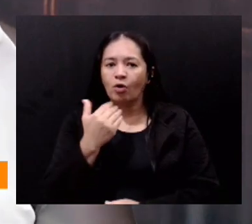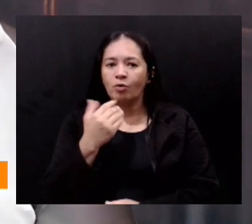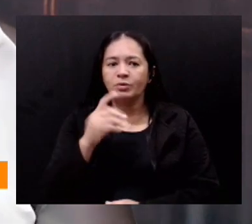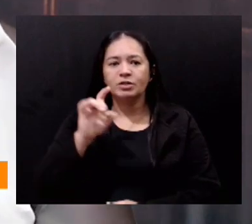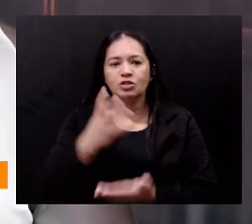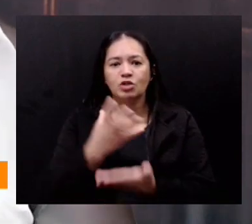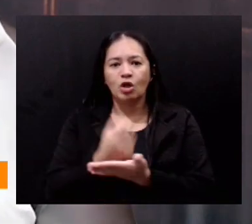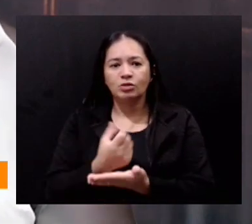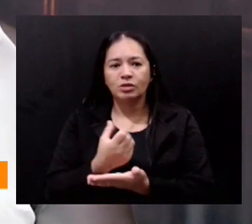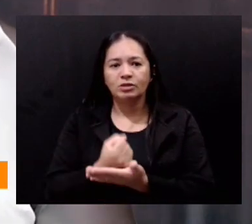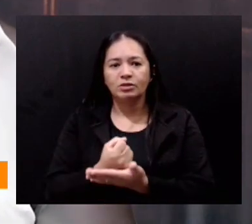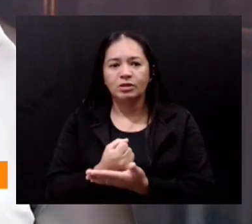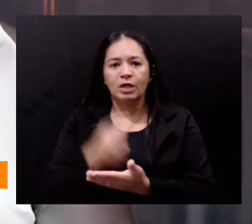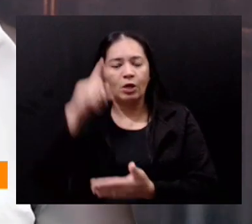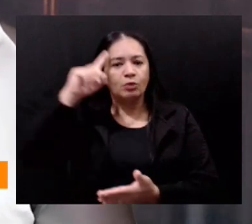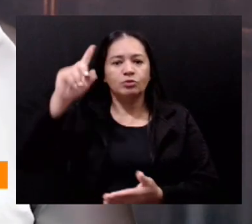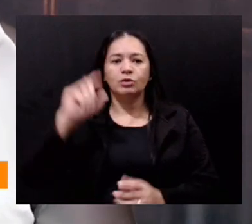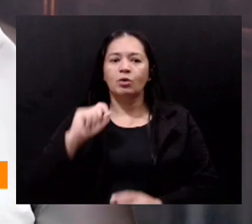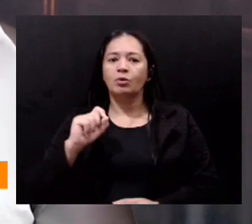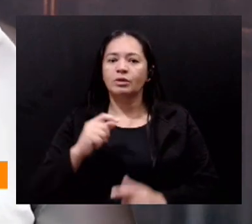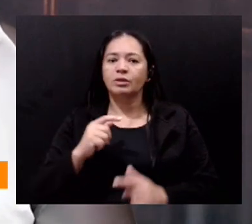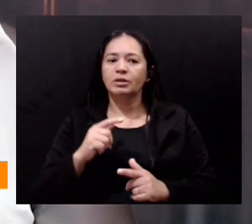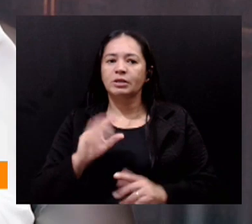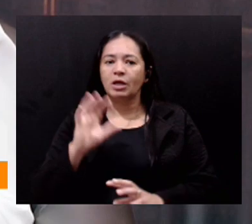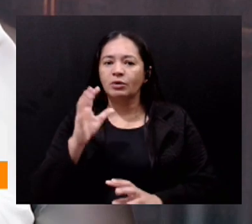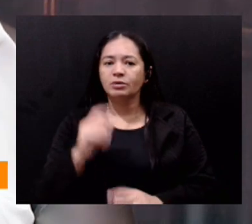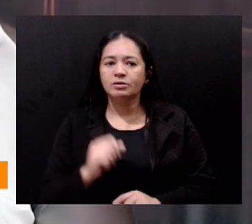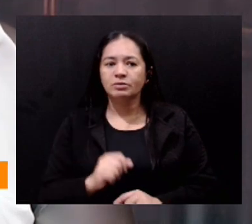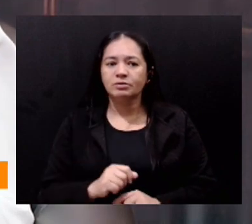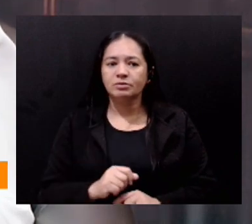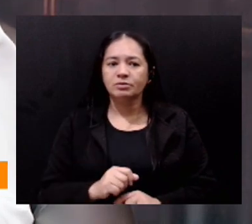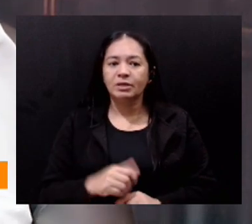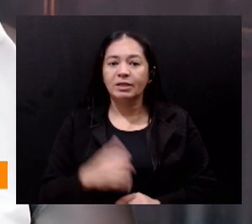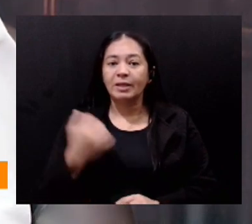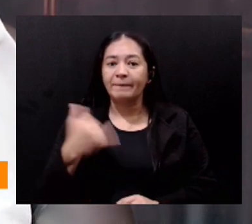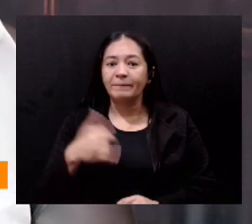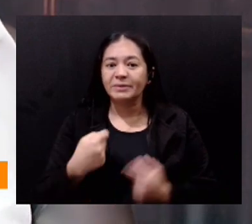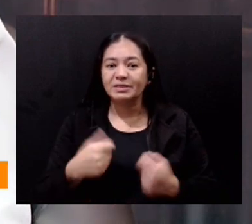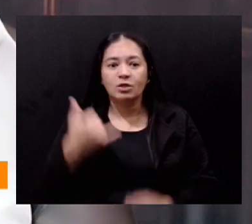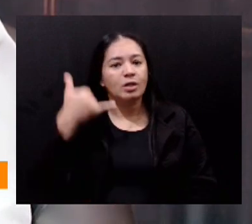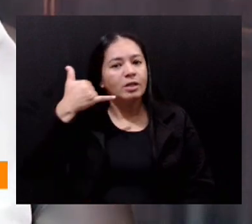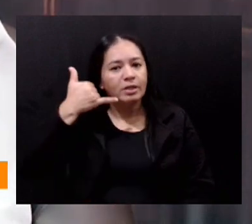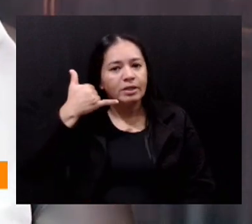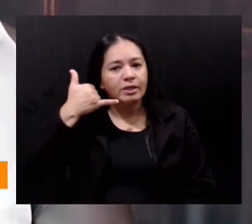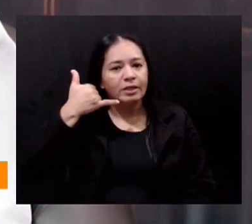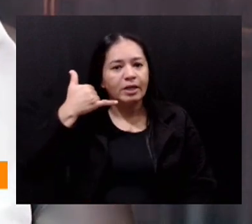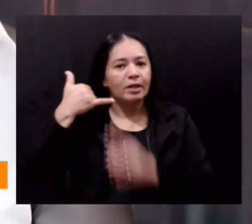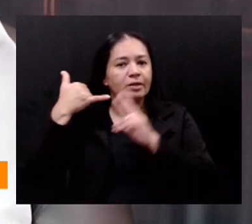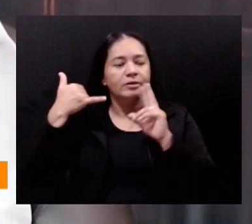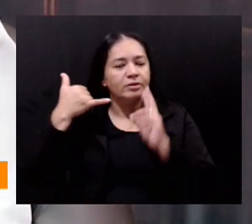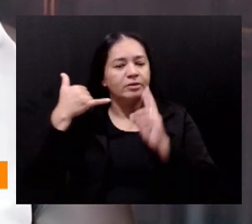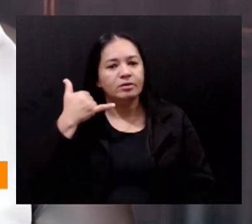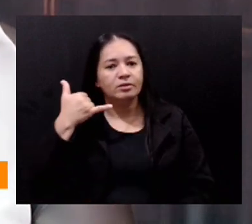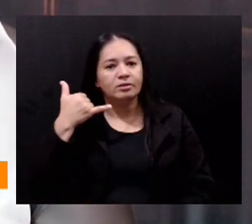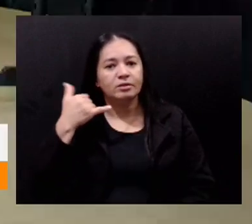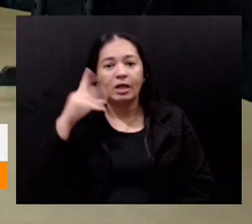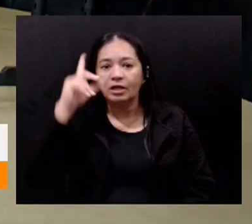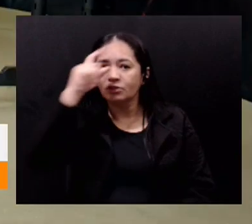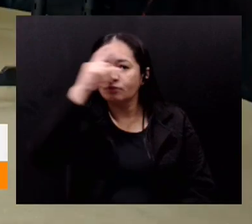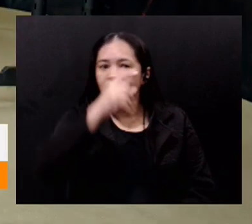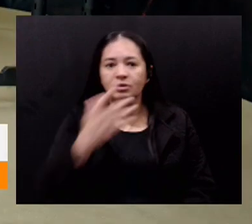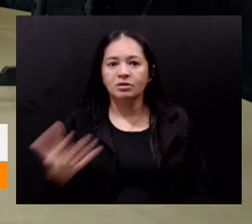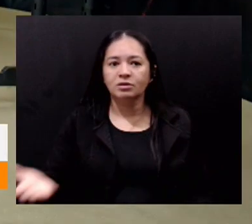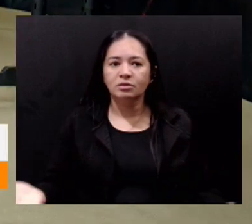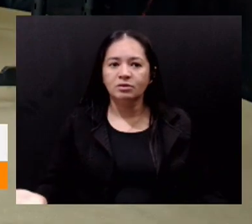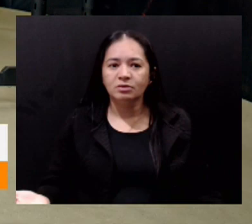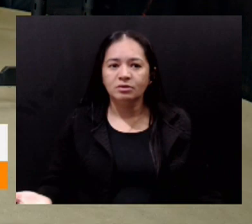deu algum problema, ela não conseguiu, ela precisou ligar para o restaurante, ela teve essa dificuldade Porque não para conseguia